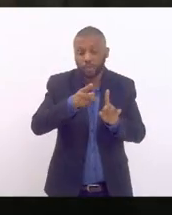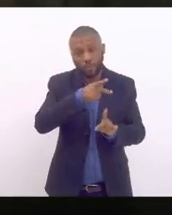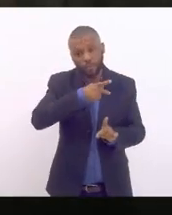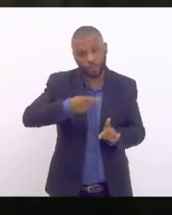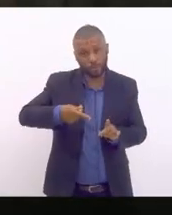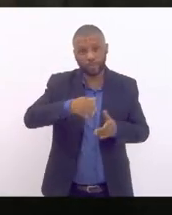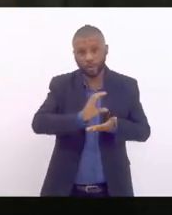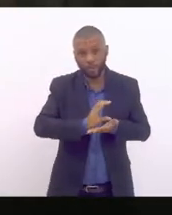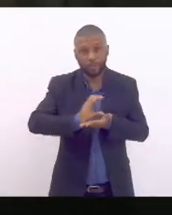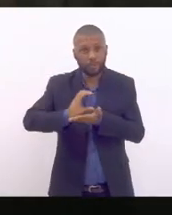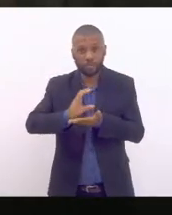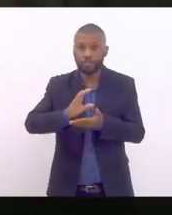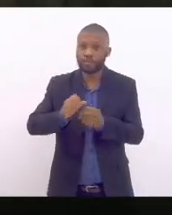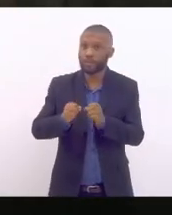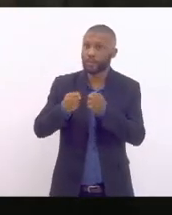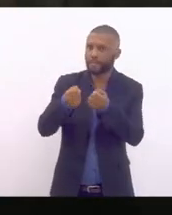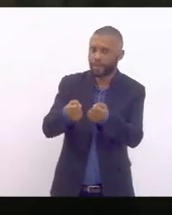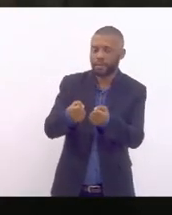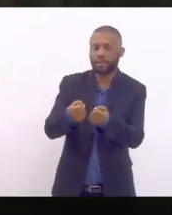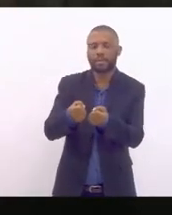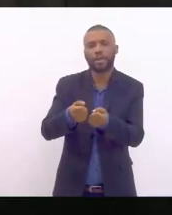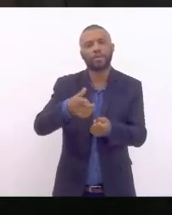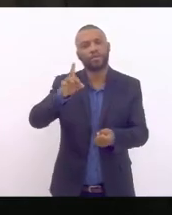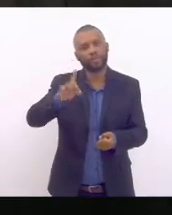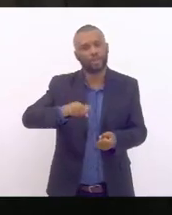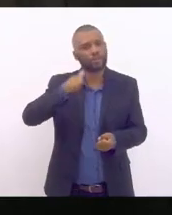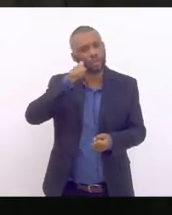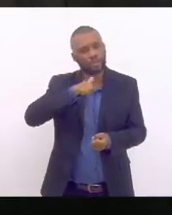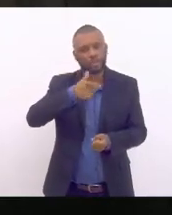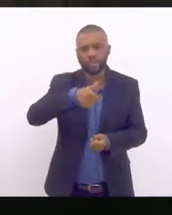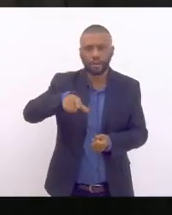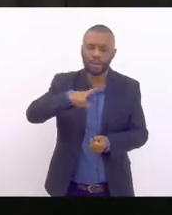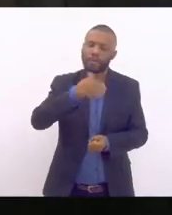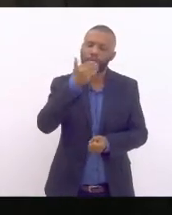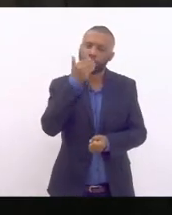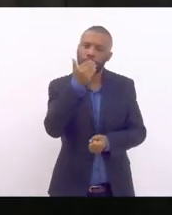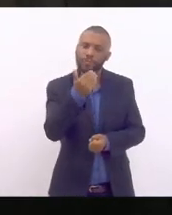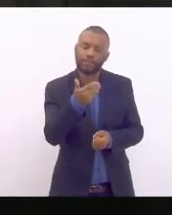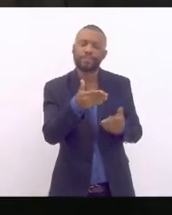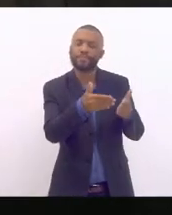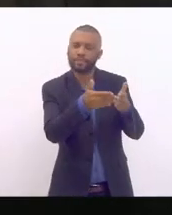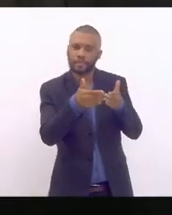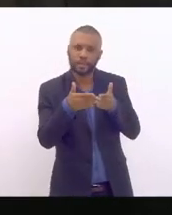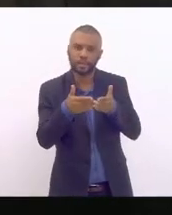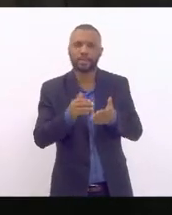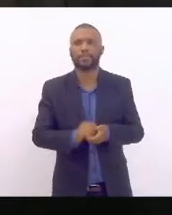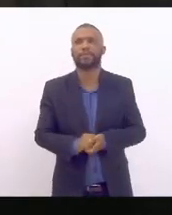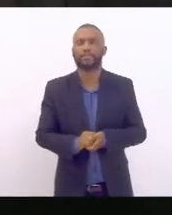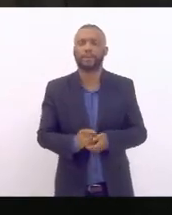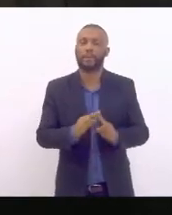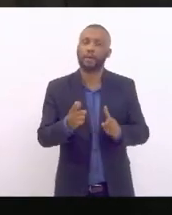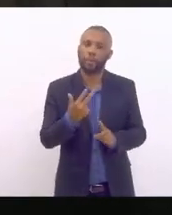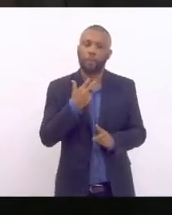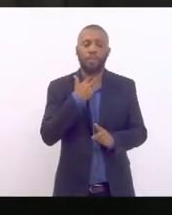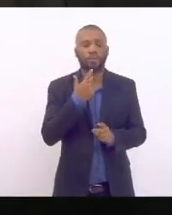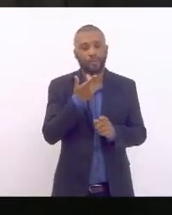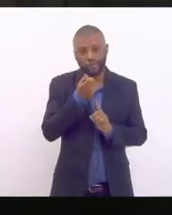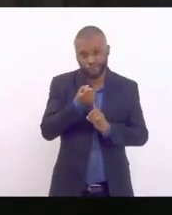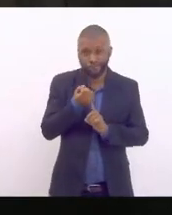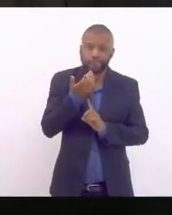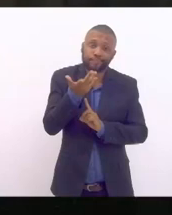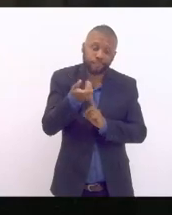presidente da Comissão de defesa de direitos das mulheres eu vou pedir licença mas eu não poderia deixar de